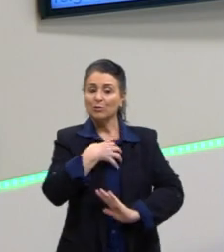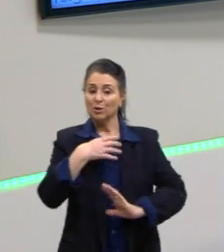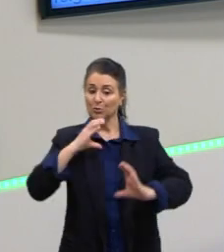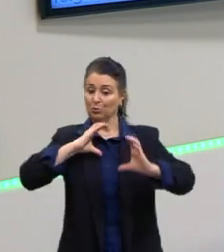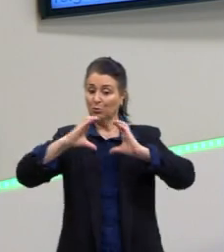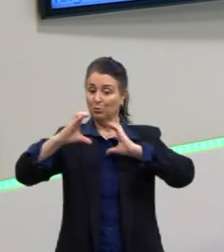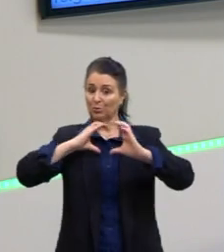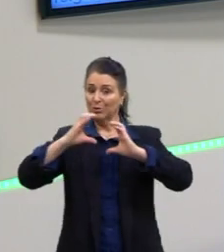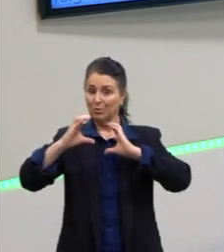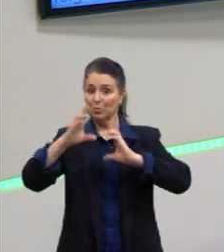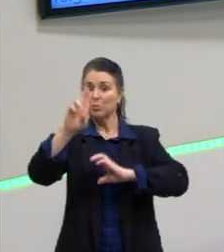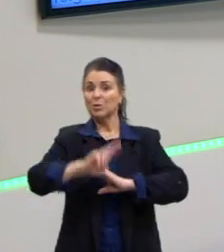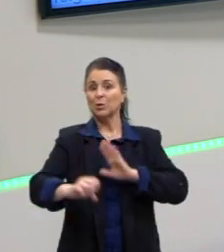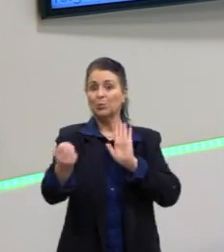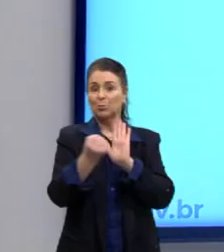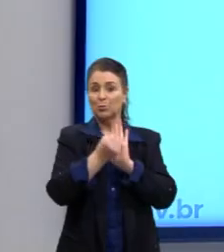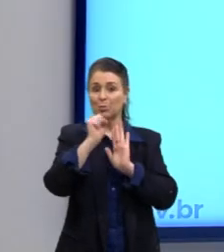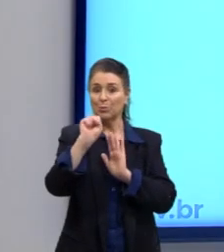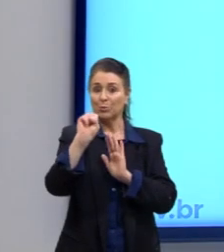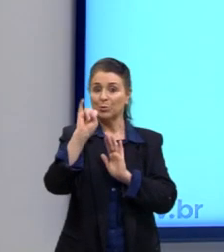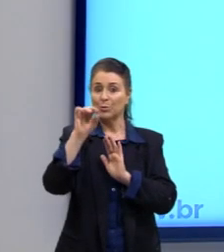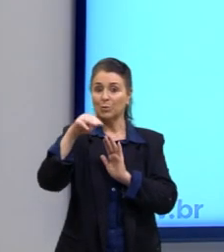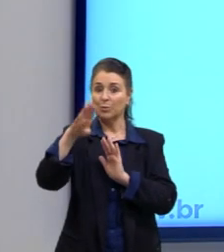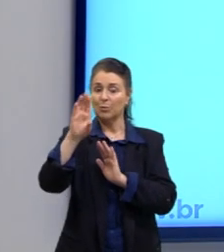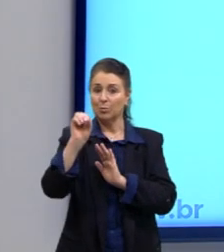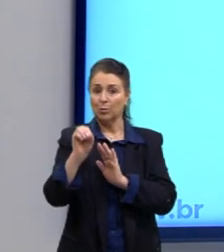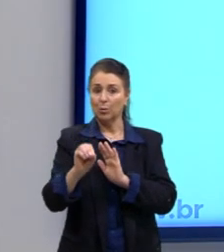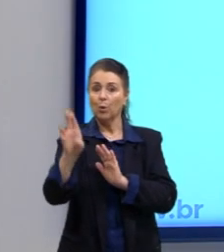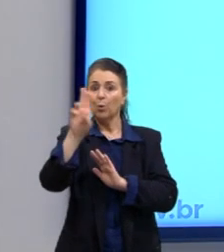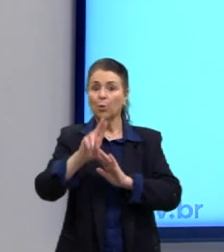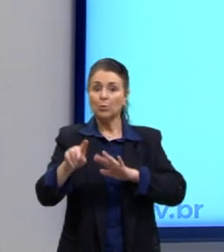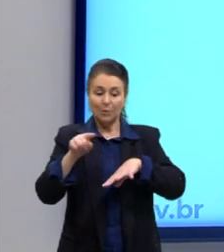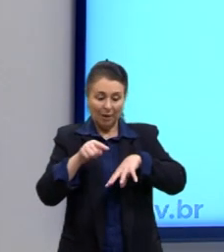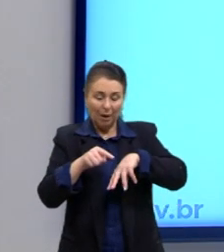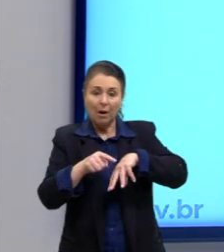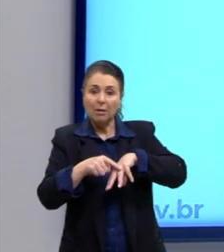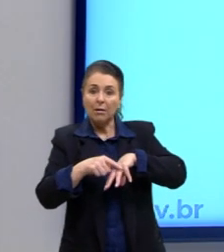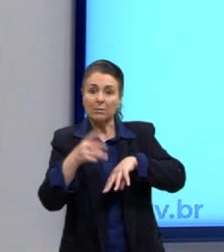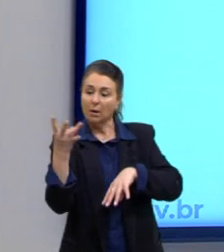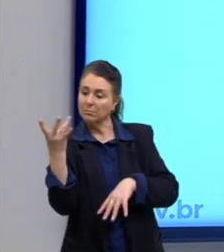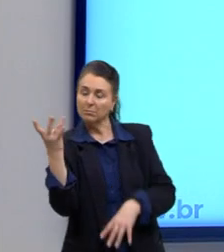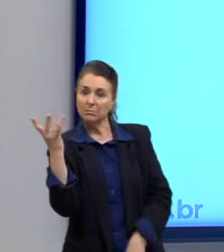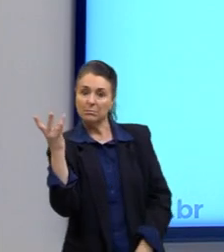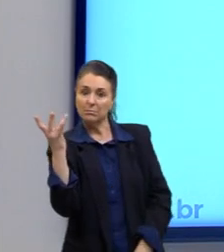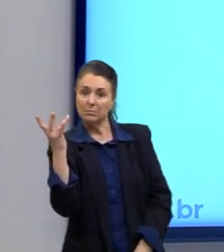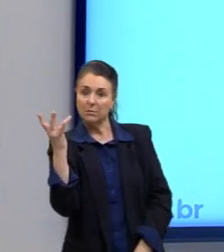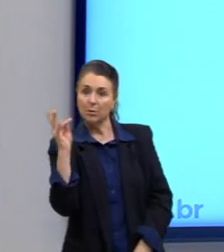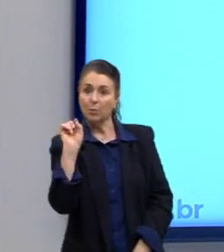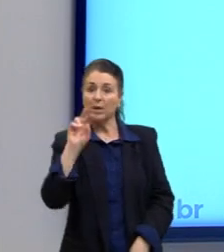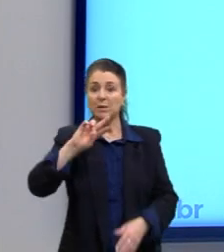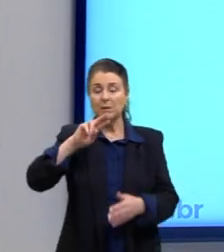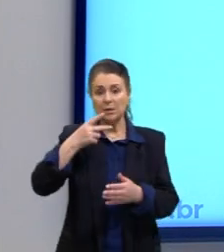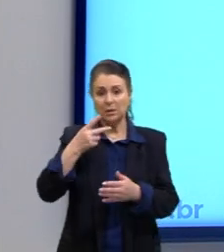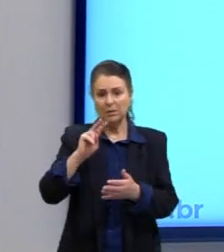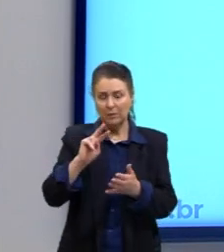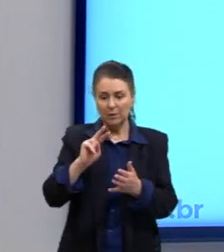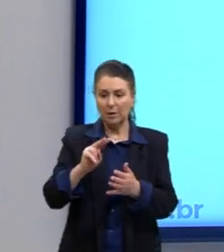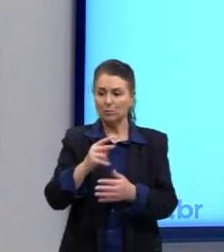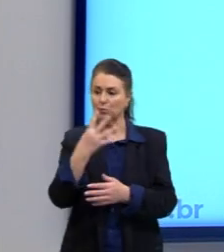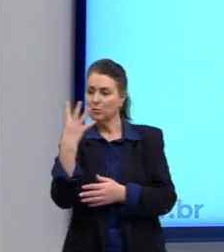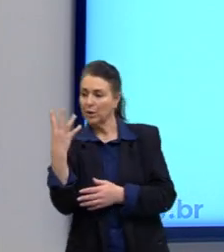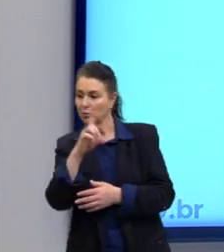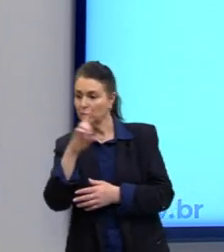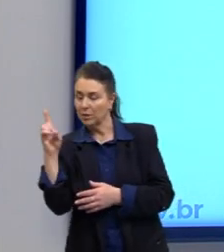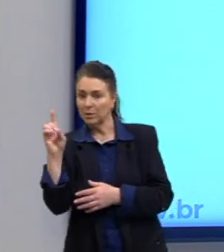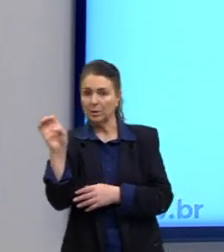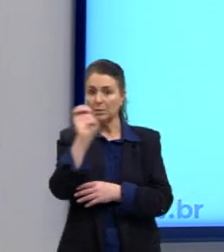por símbolo o uso da Aliança que nós convencionamos né O que que significa usar aliança mão direita mão esquerda é